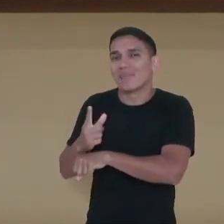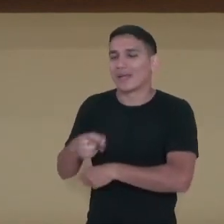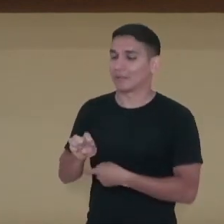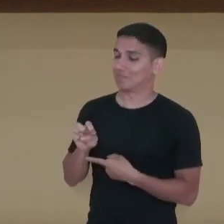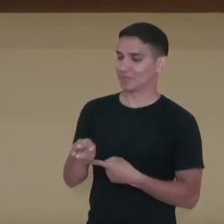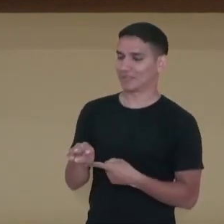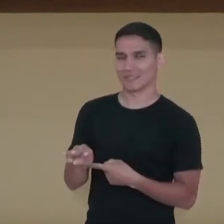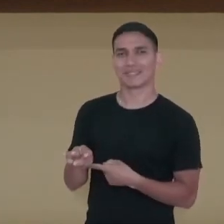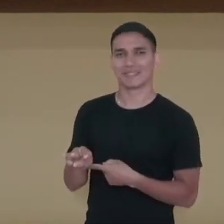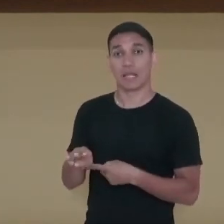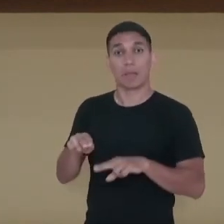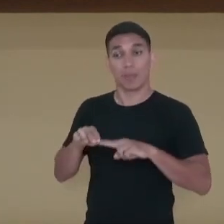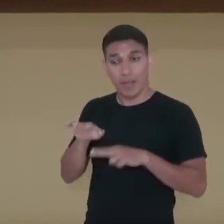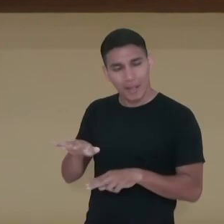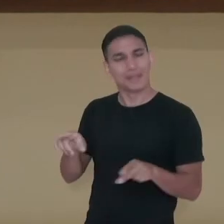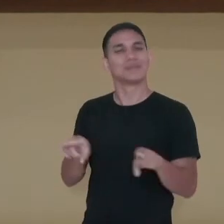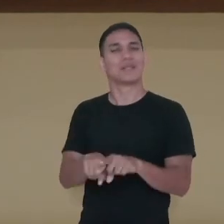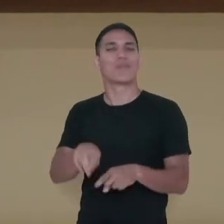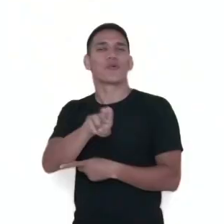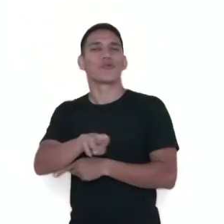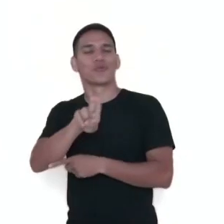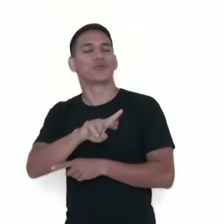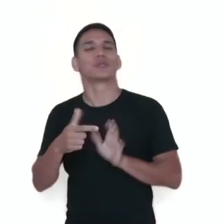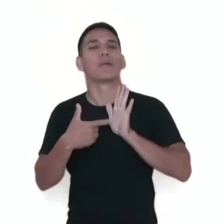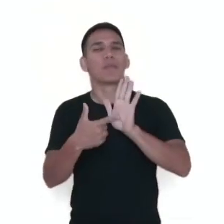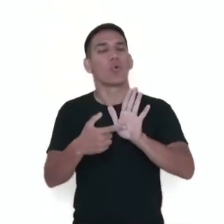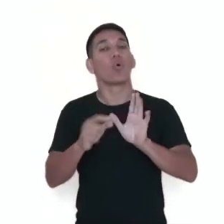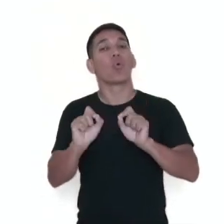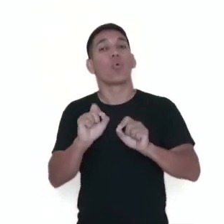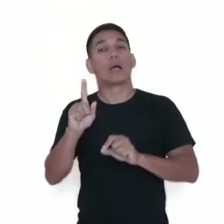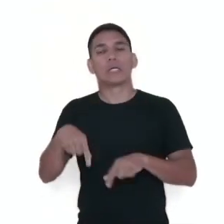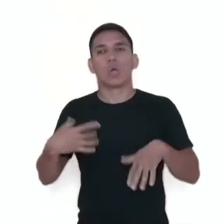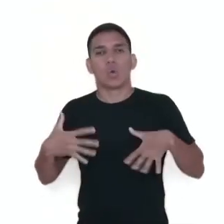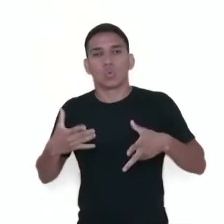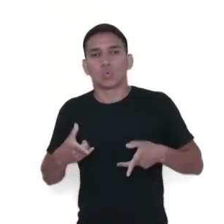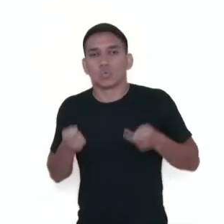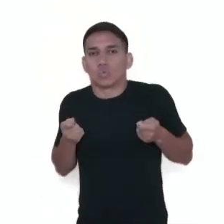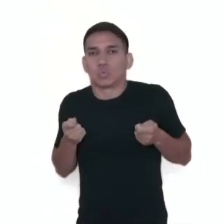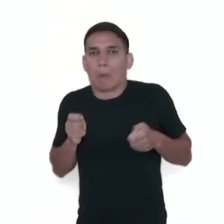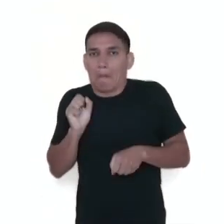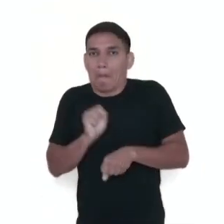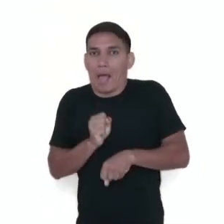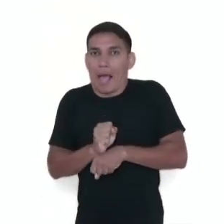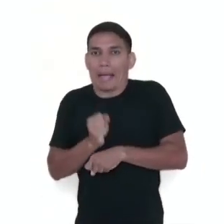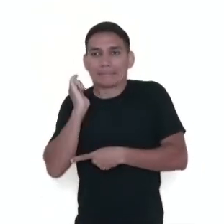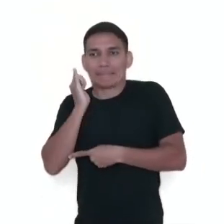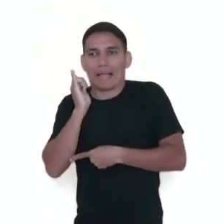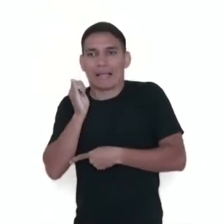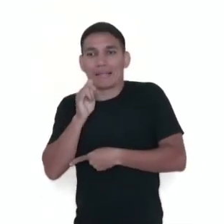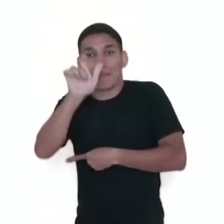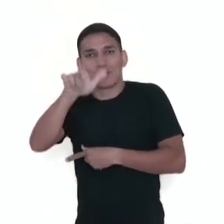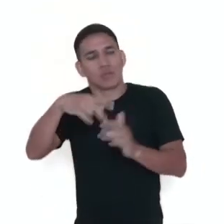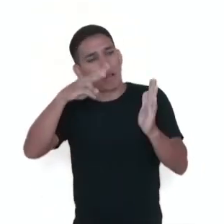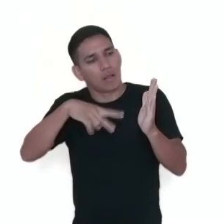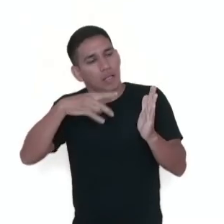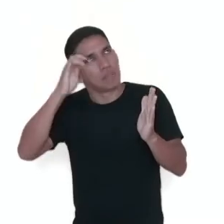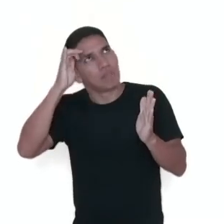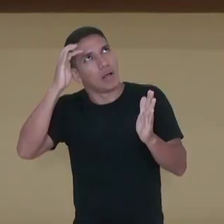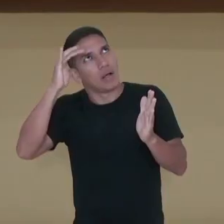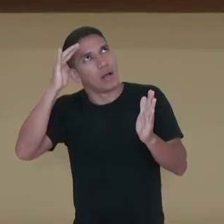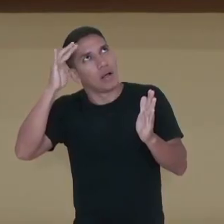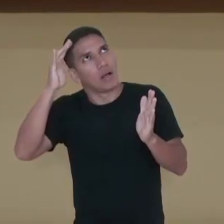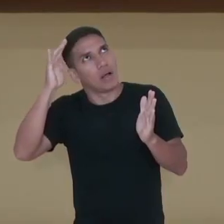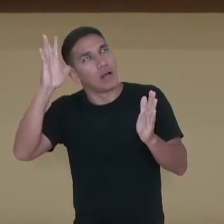reticências. Elas também são usadas para indicar a suspensão da narração. permitindo ao leitor imaginar